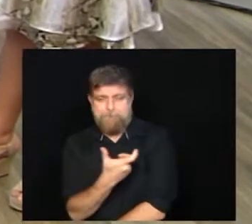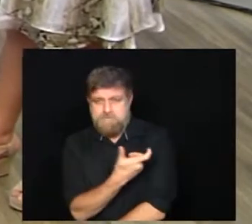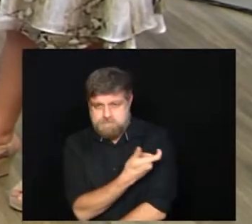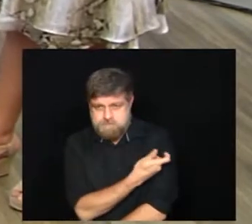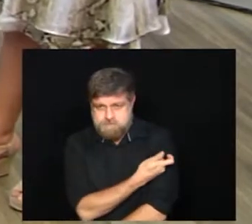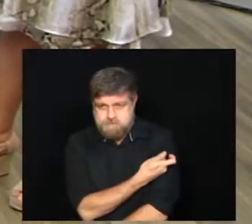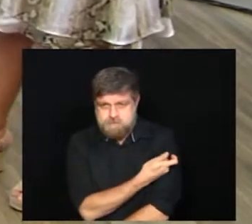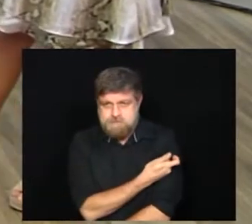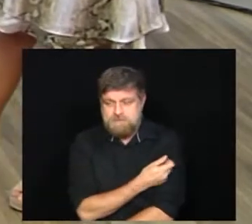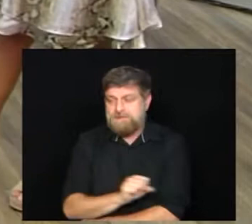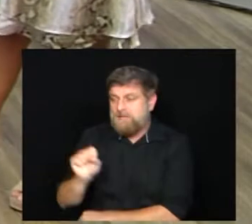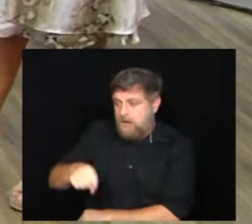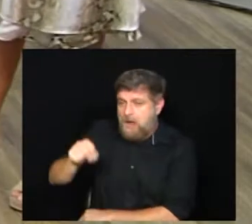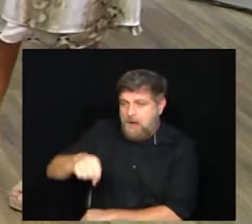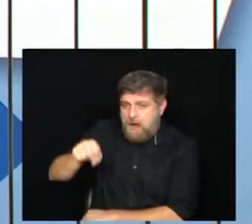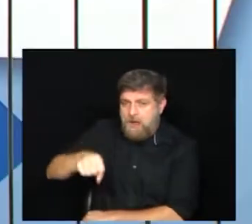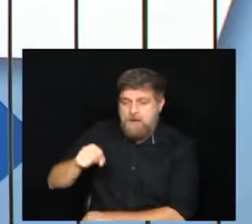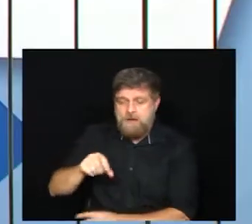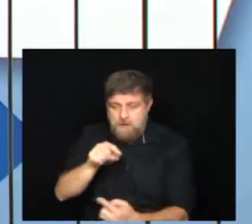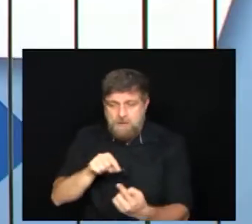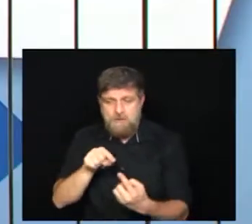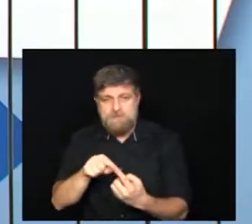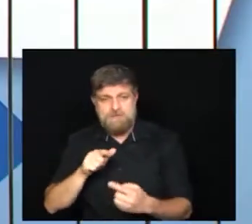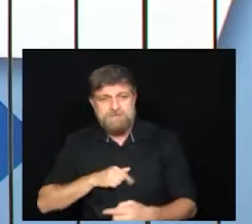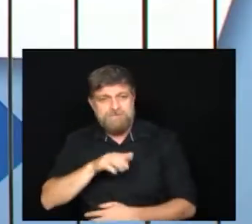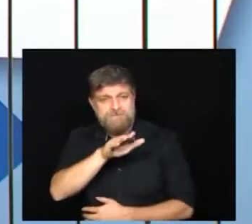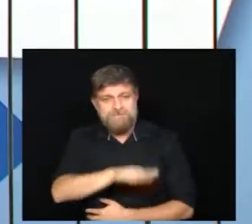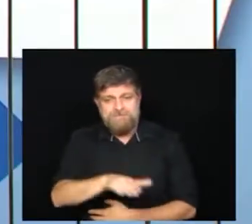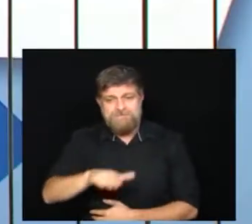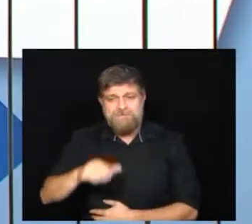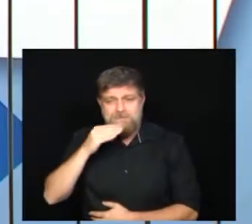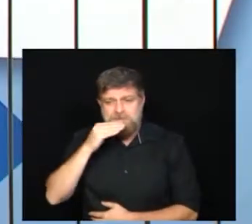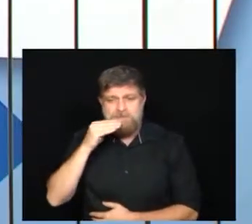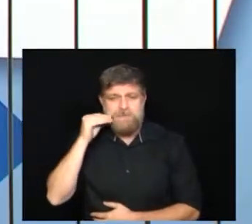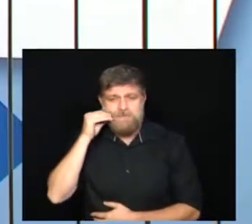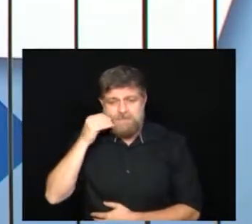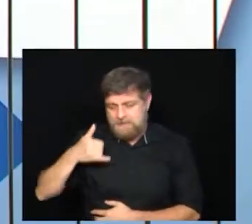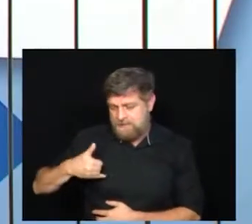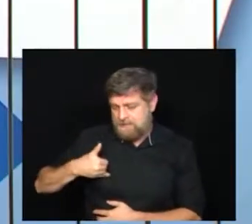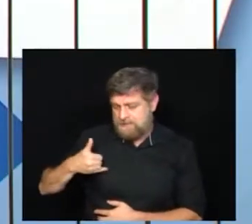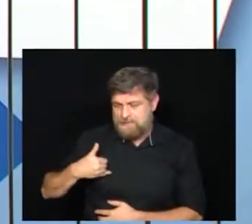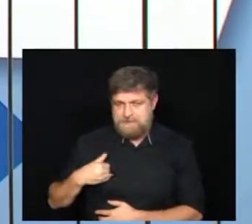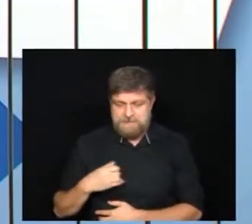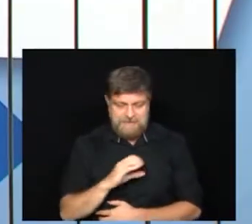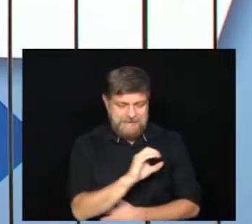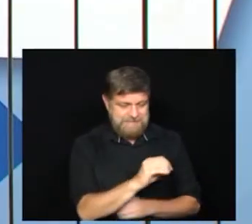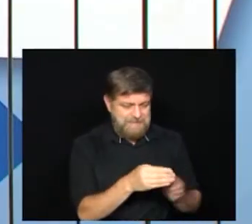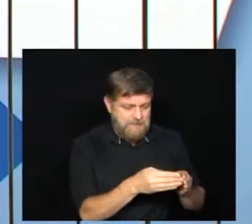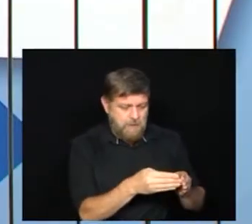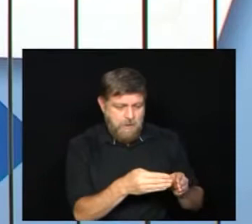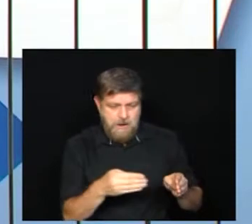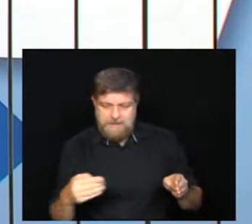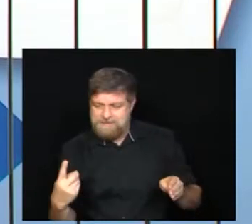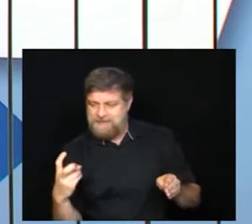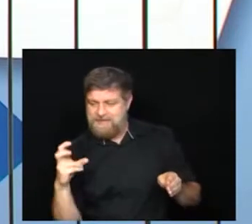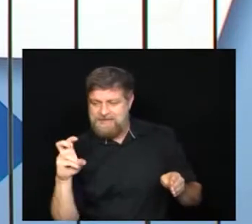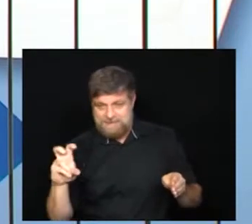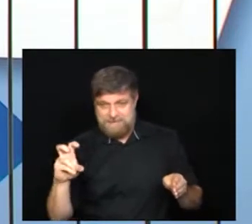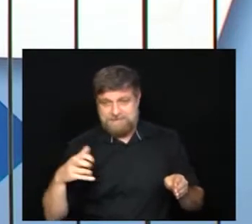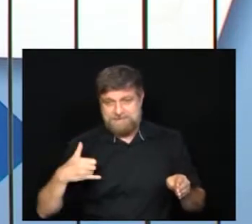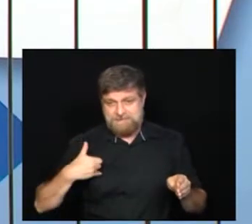Isso mesmo, justamente para as crianças e adolescentes com idade entre 0 e 15